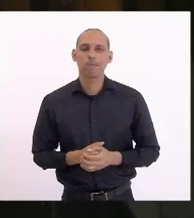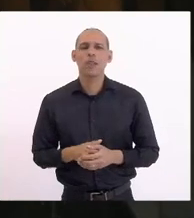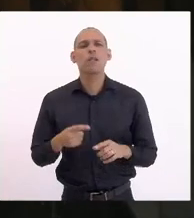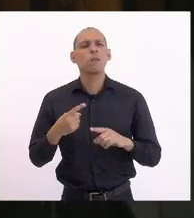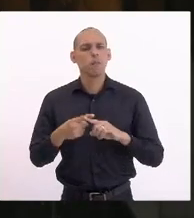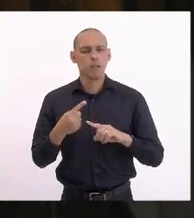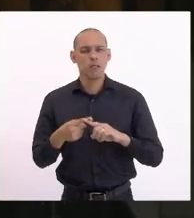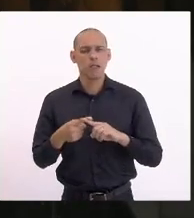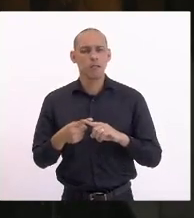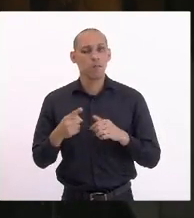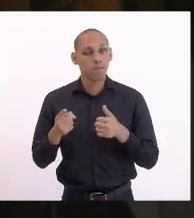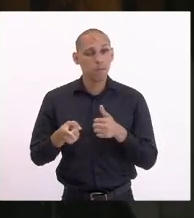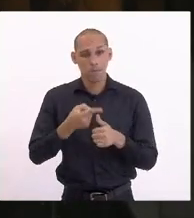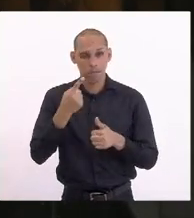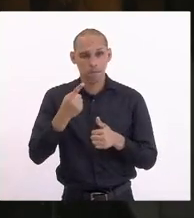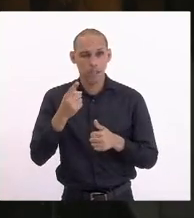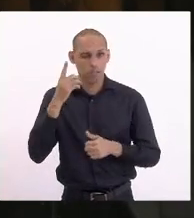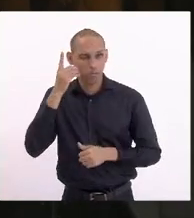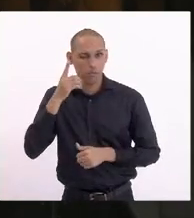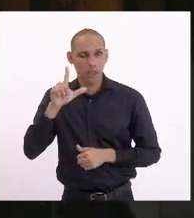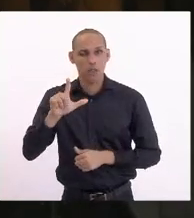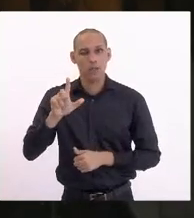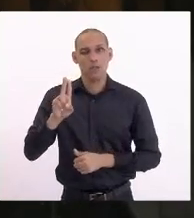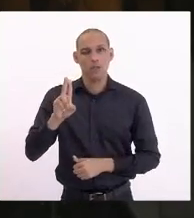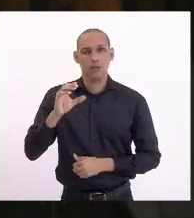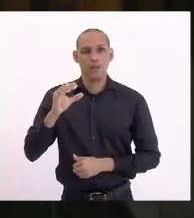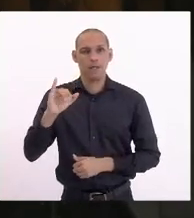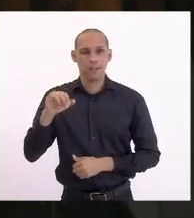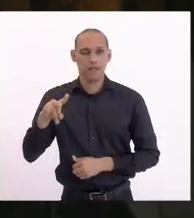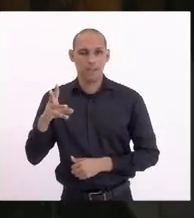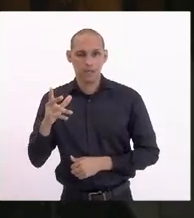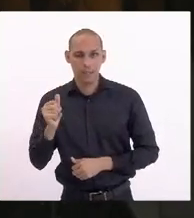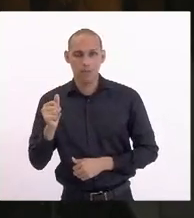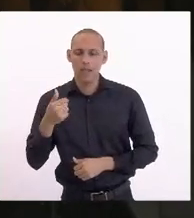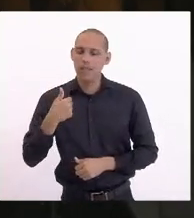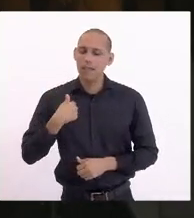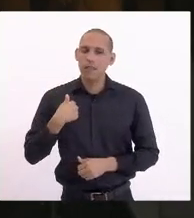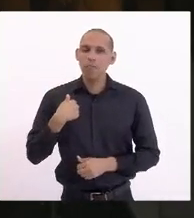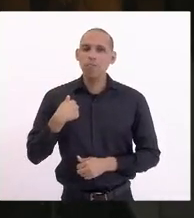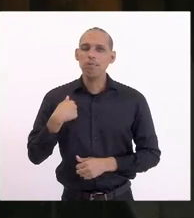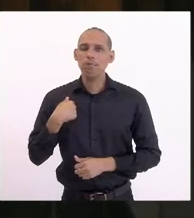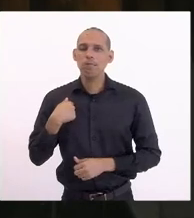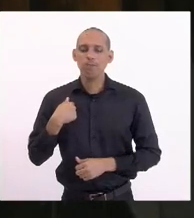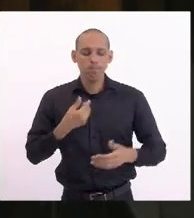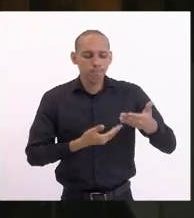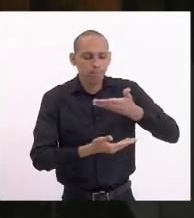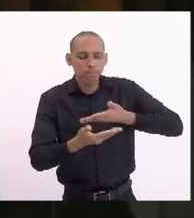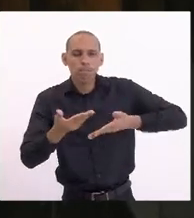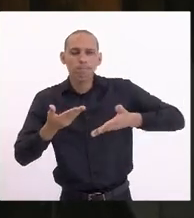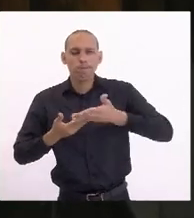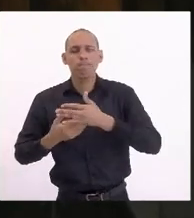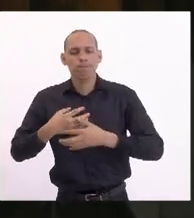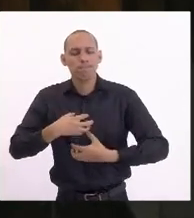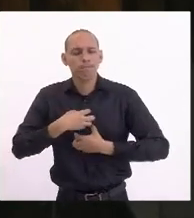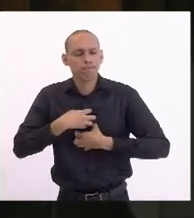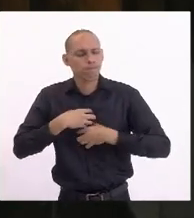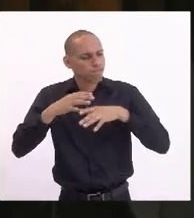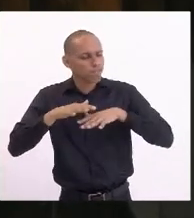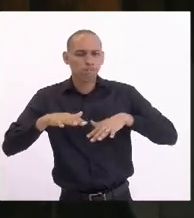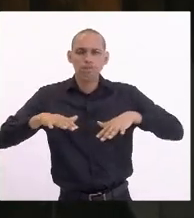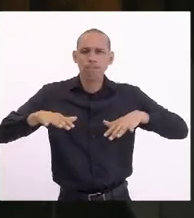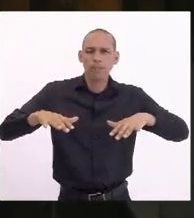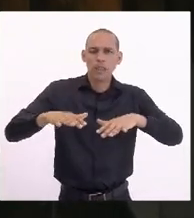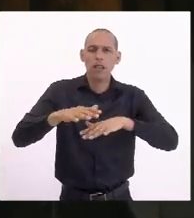primeiro, deputada Lucinha, eu queria deixar aqui a minha solidariedade